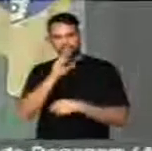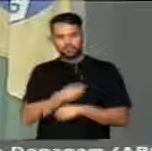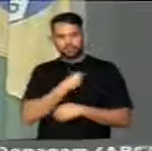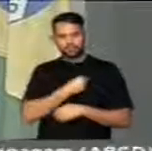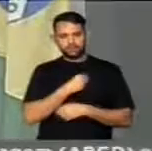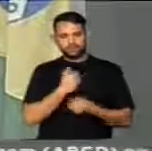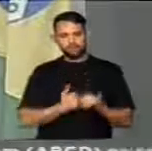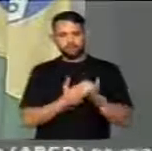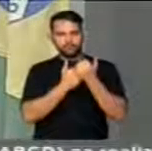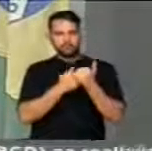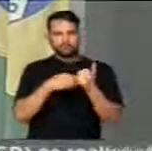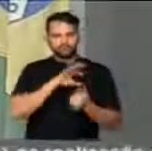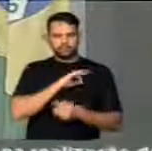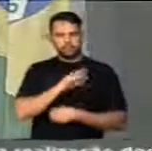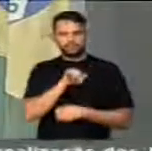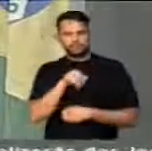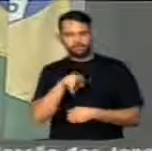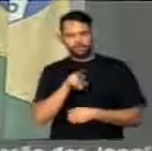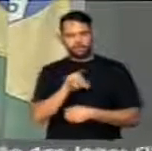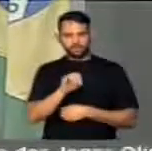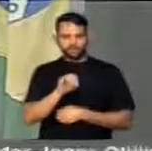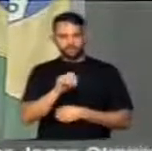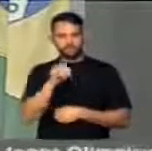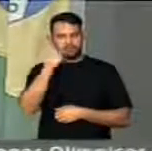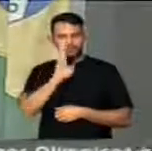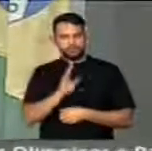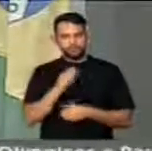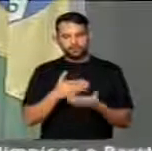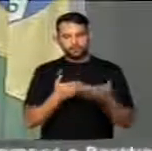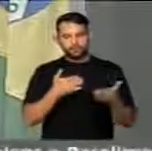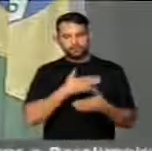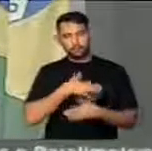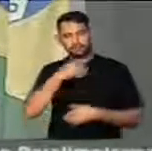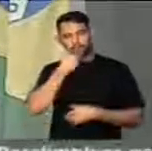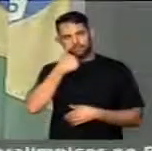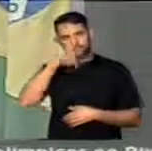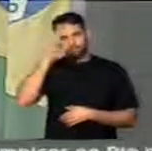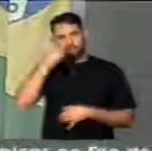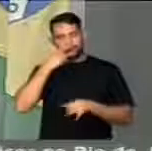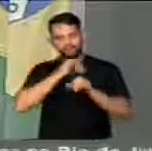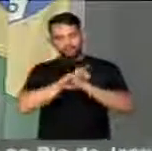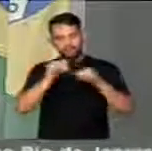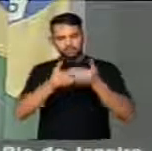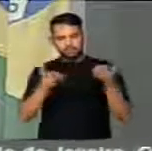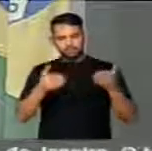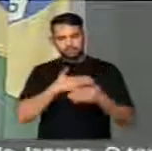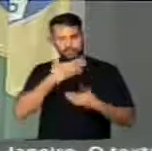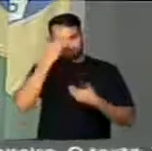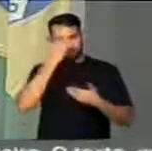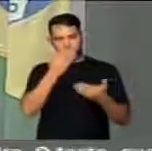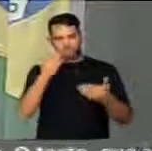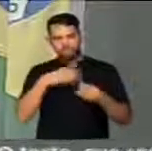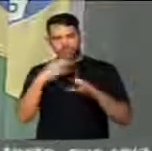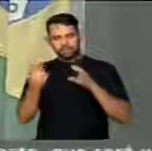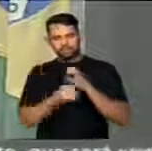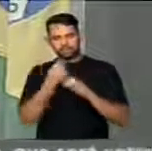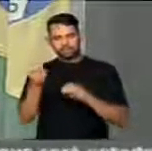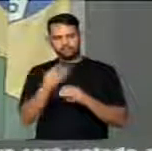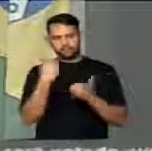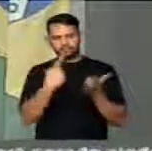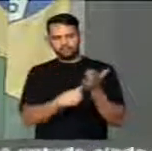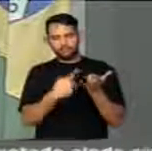em todo o território nacional, e é necessário que o Exército Brasileiro, na missão que tem de preservar a garantia, a lei e a